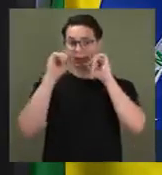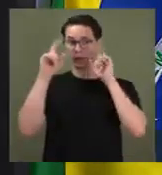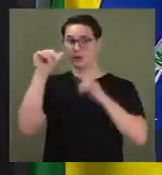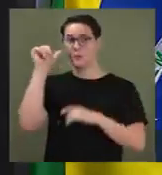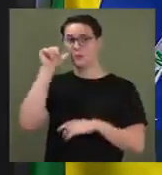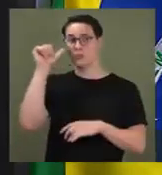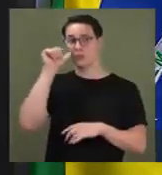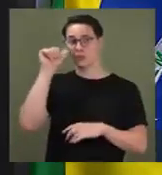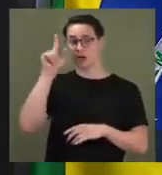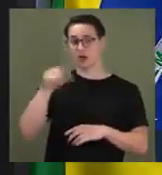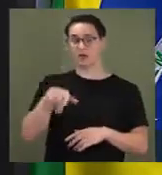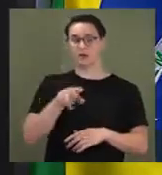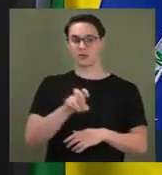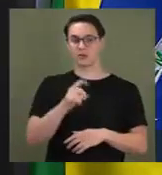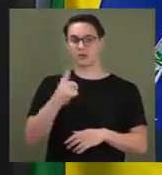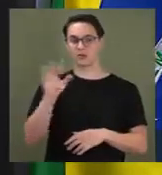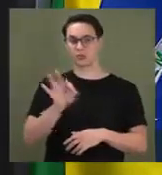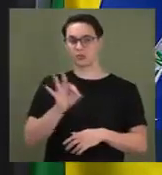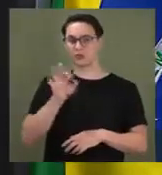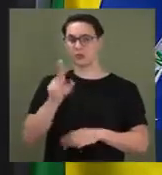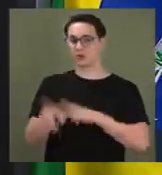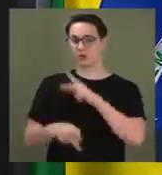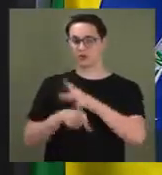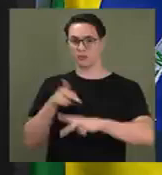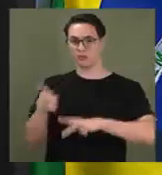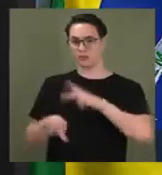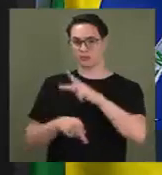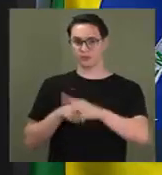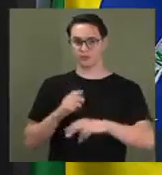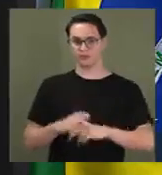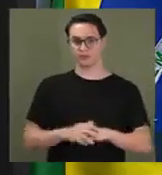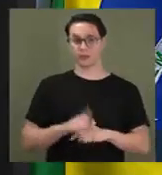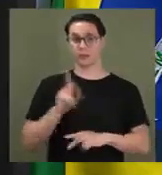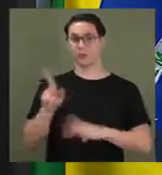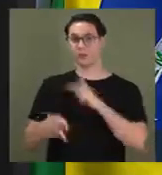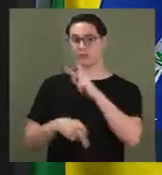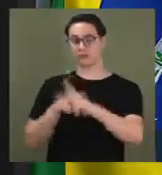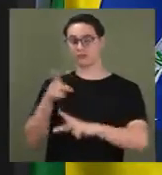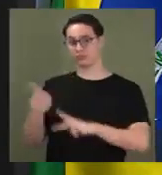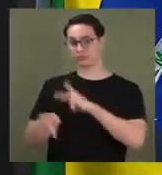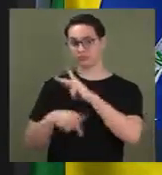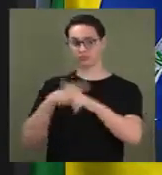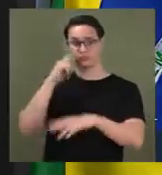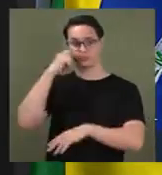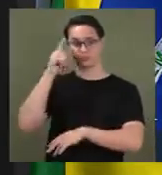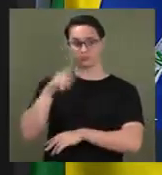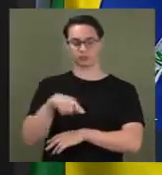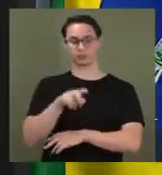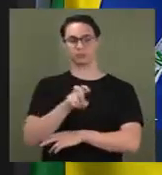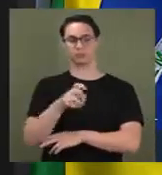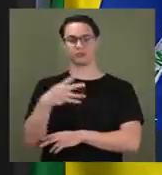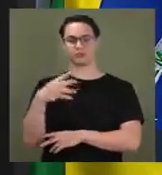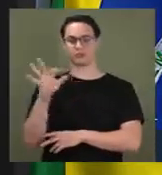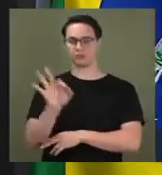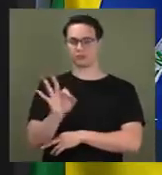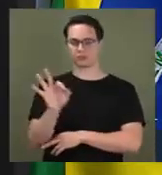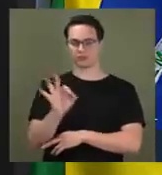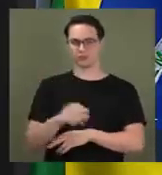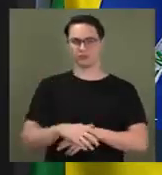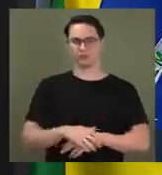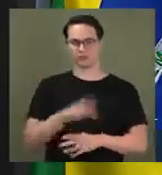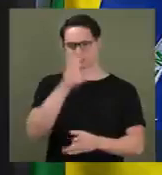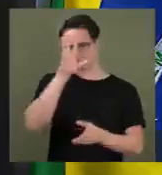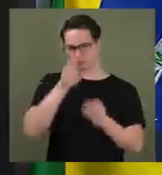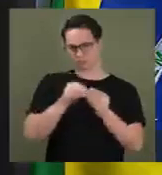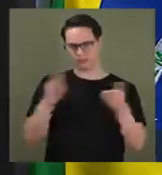são 51% da população. A população negra corresponde a 54%. Termino dizendo,